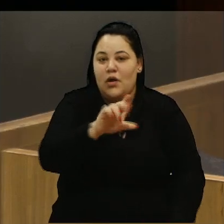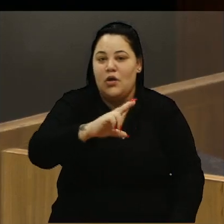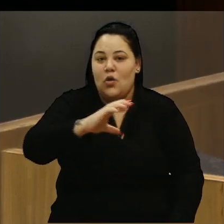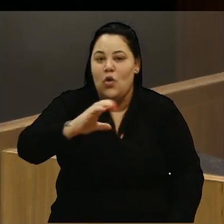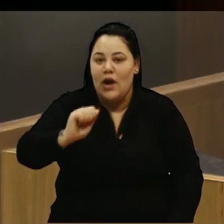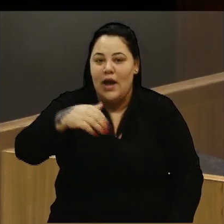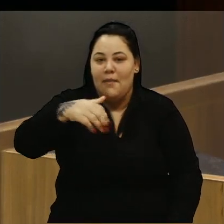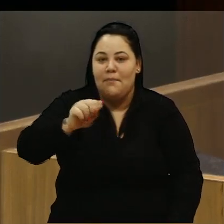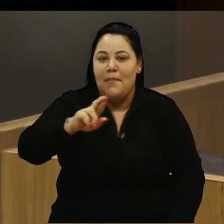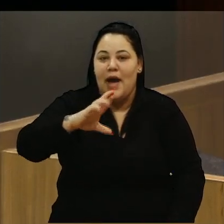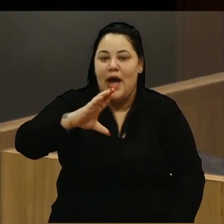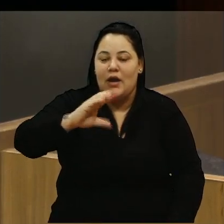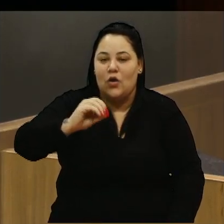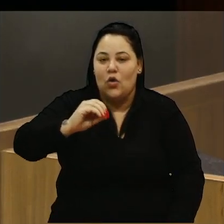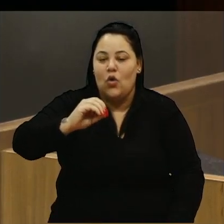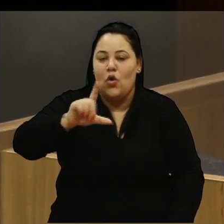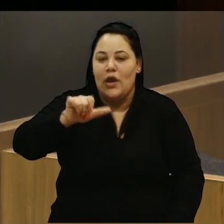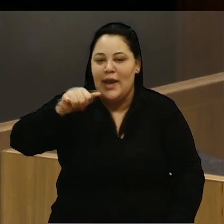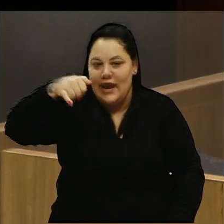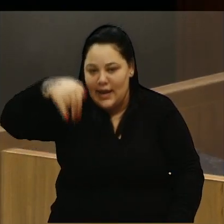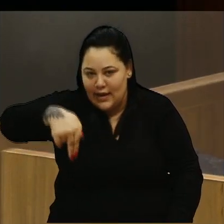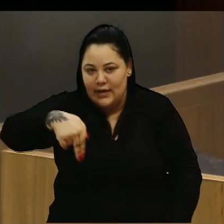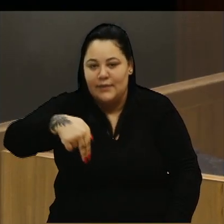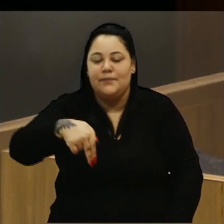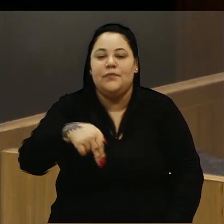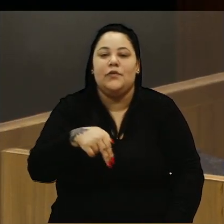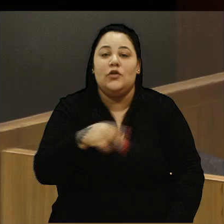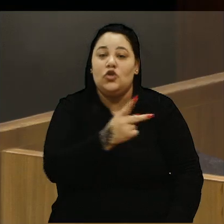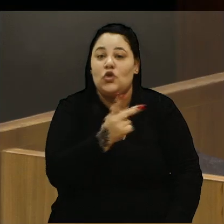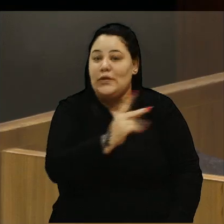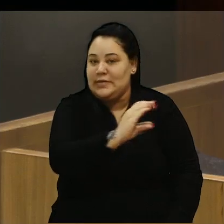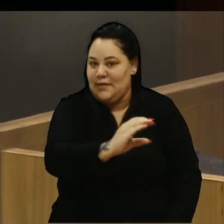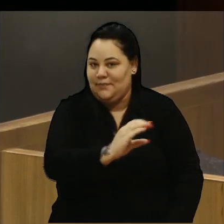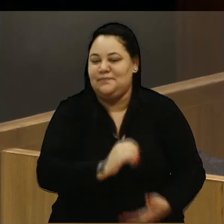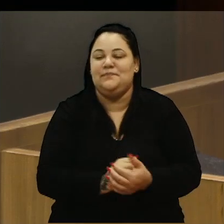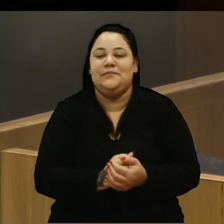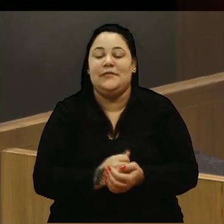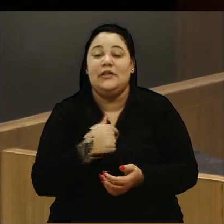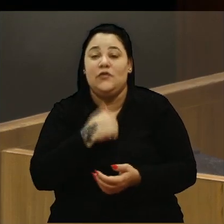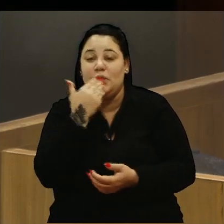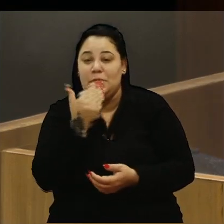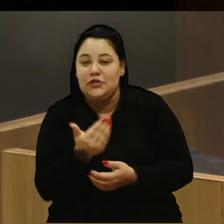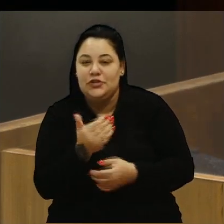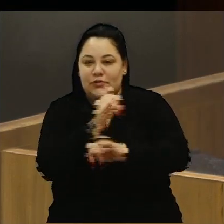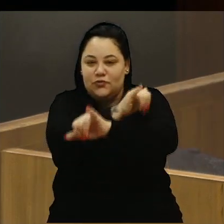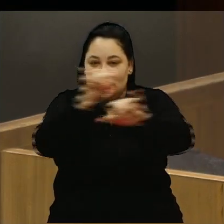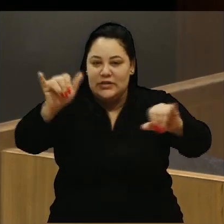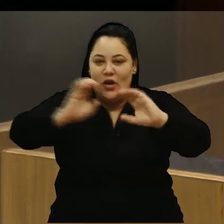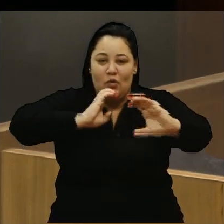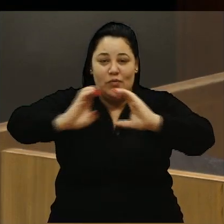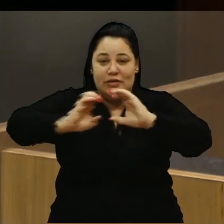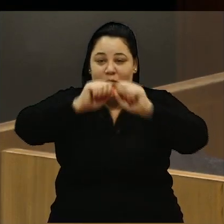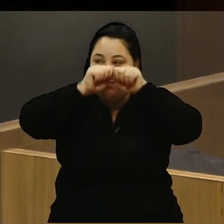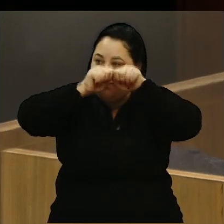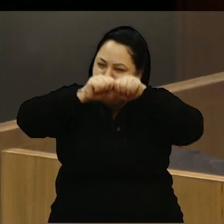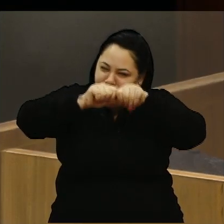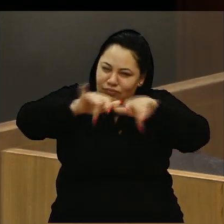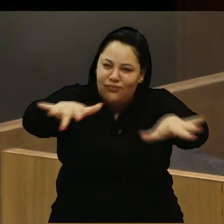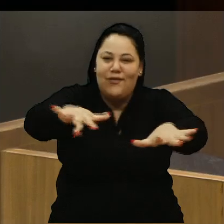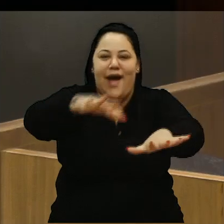@LucaMarcolin, Luca com 2C. Então eu peço à imprensa, aos colegas, que levem essa causa adiante. Caxias do Sul